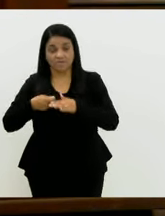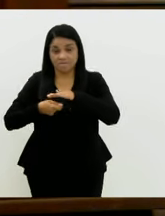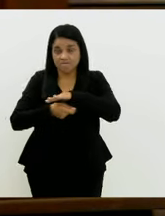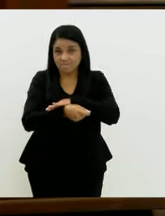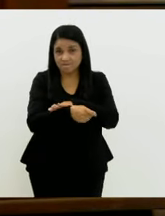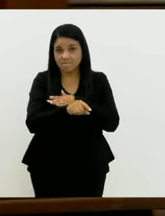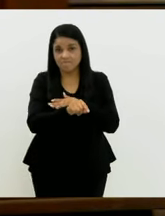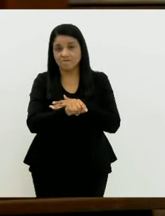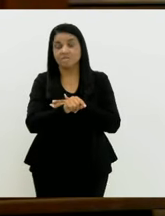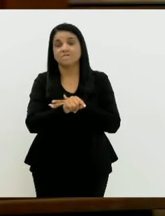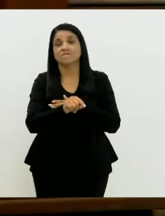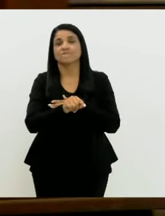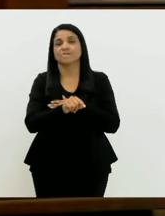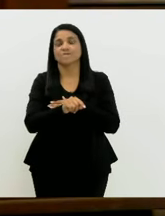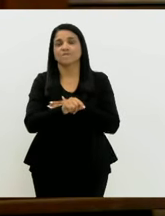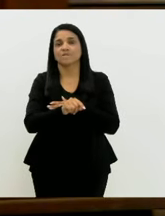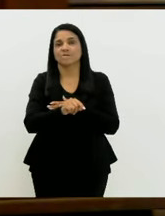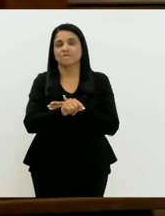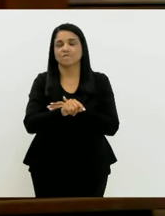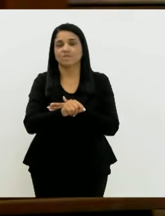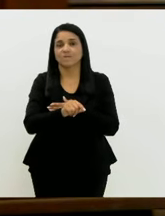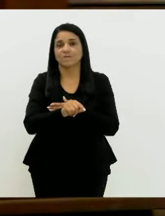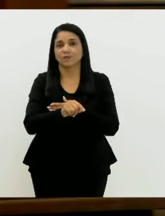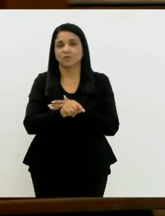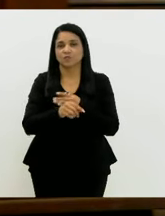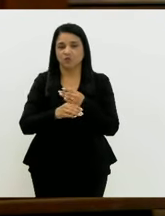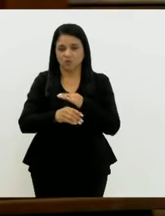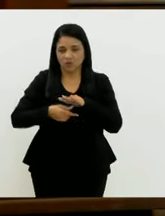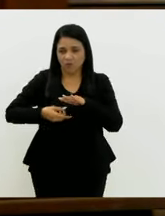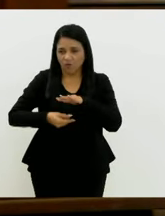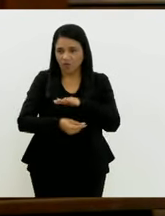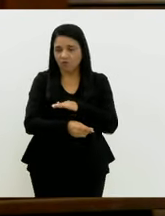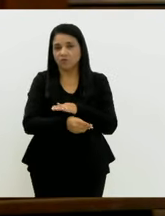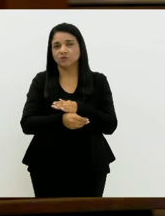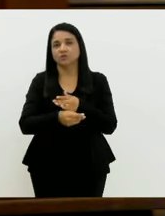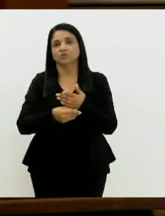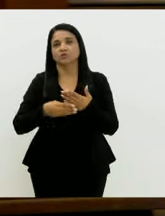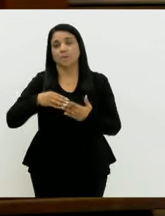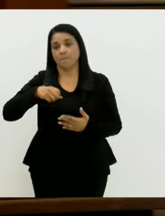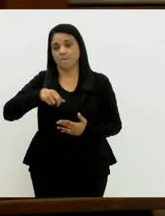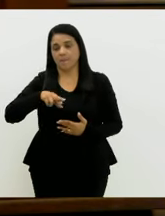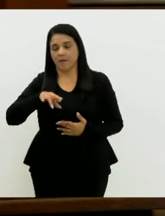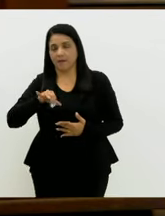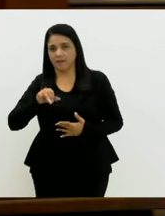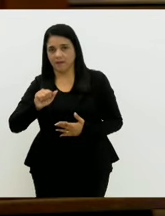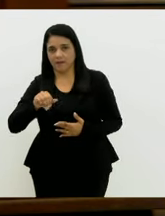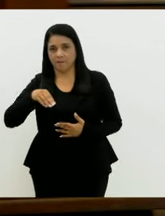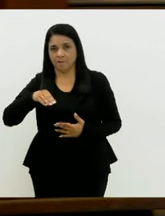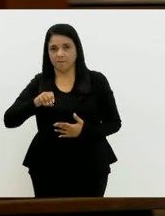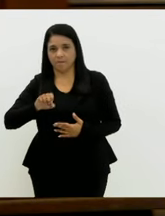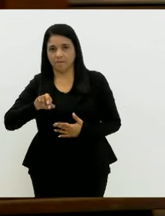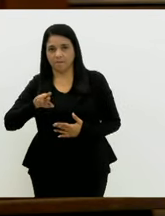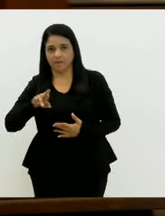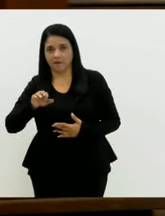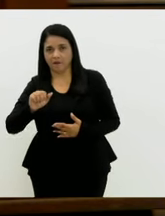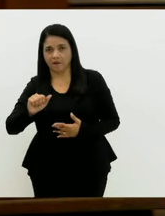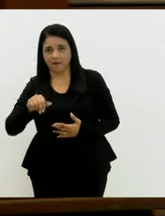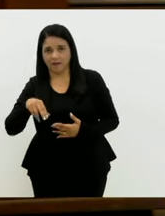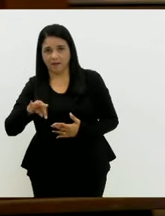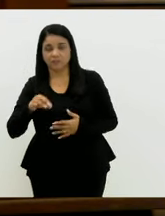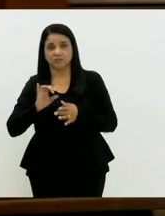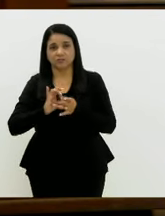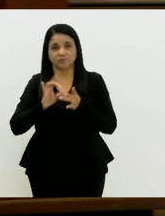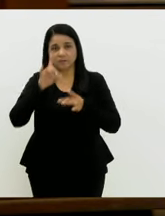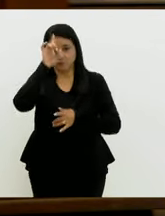são oriundos do Fundo de Marinha Mercante, assim deliberado pelo Conselho Diretor do Fundo